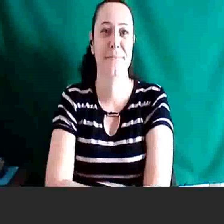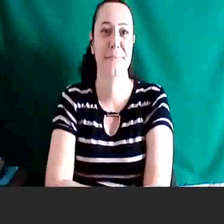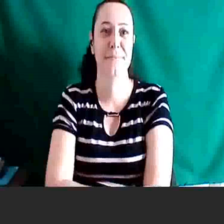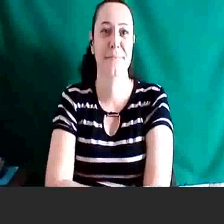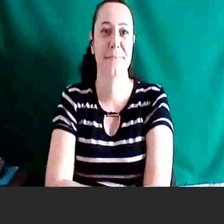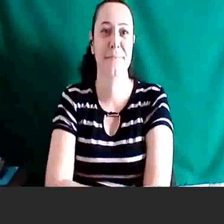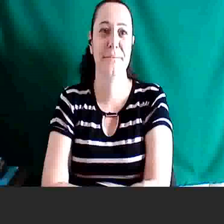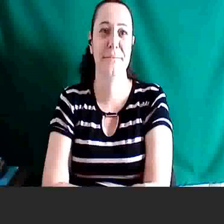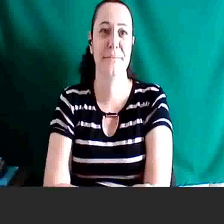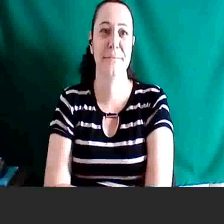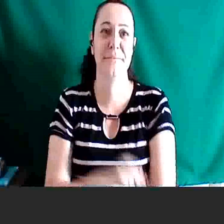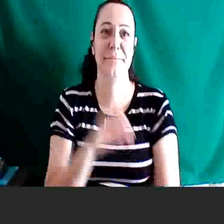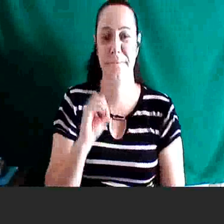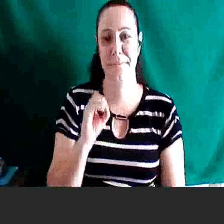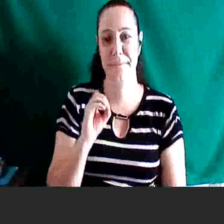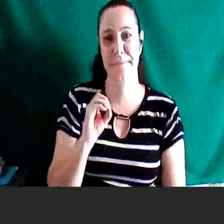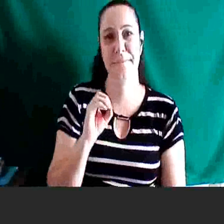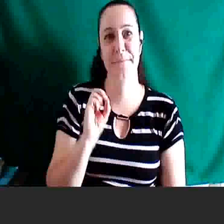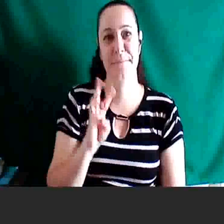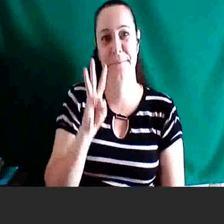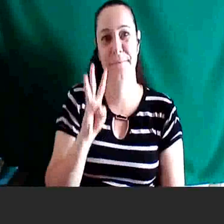Nossa, deixa eu tirar isso aqui, vai.